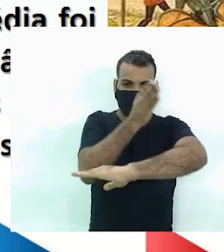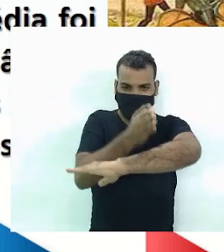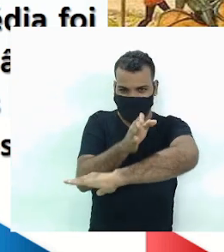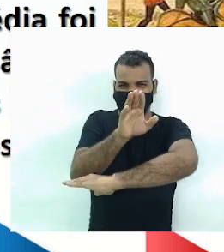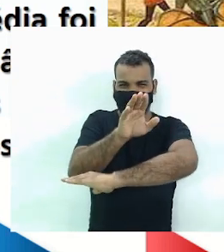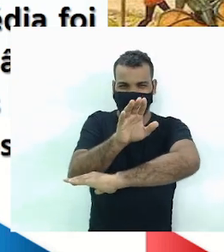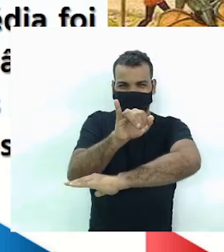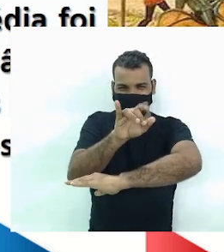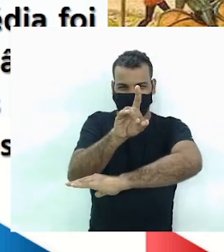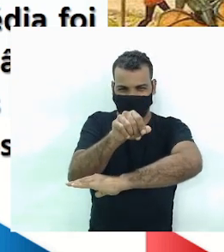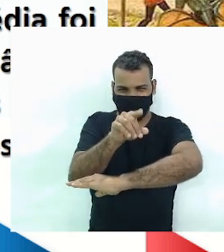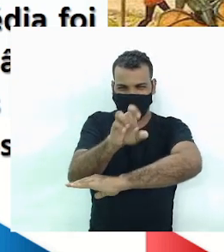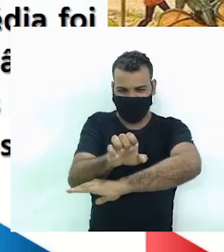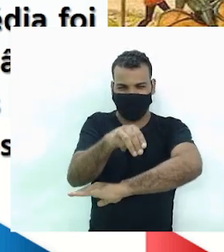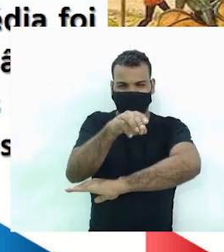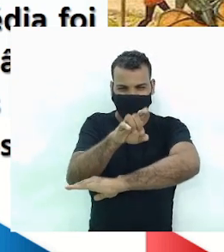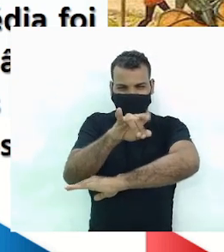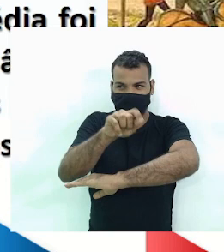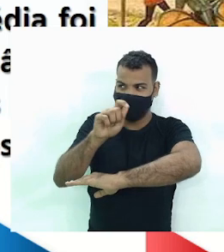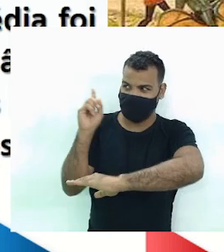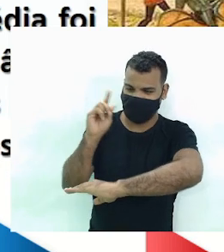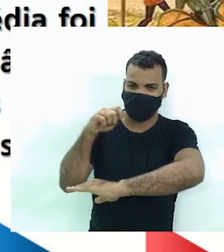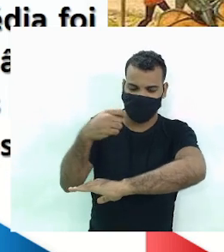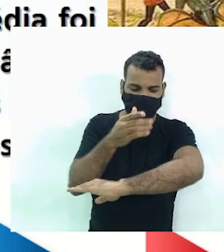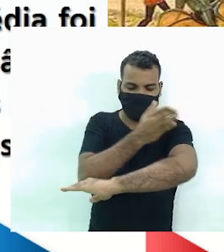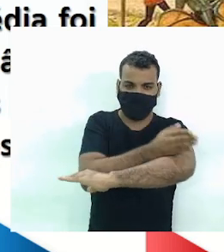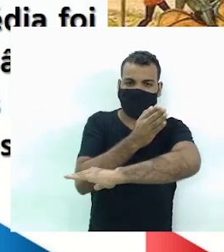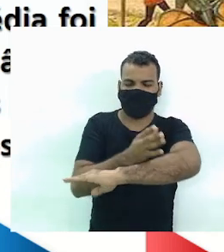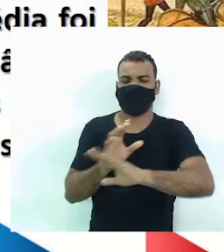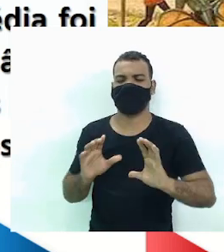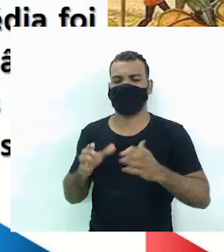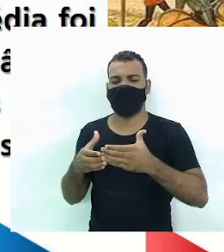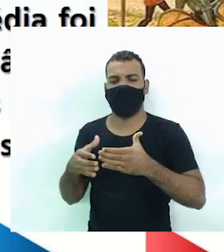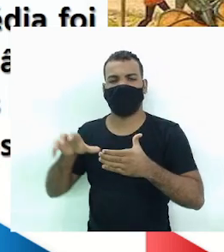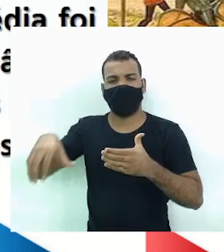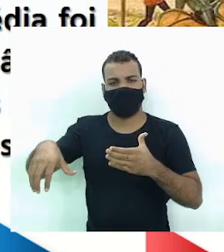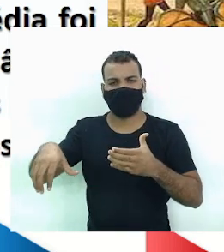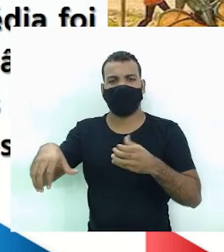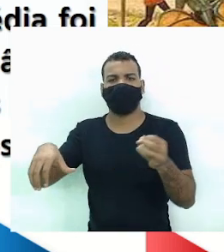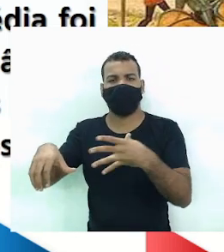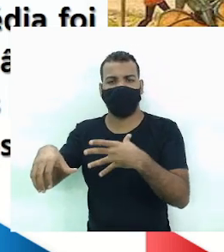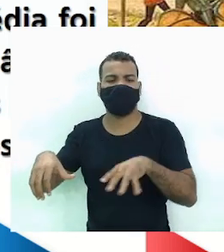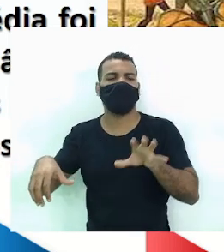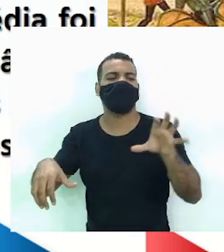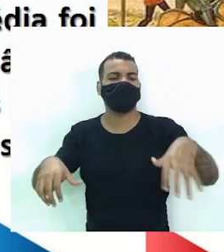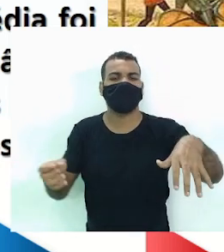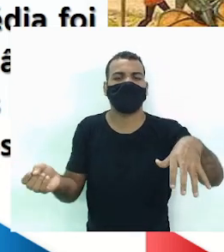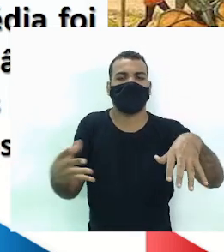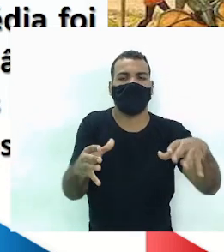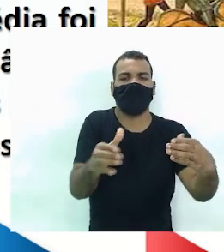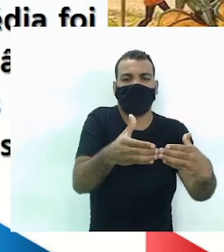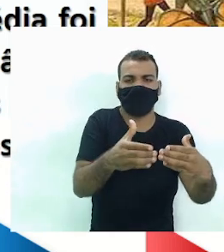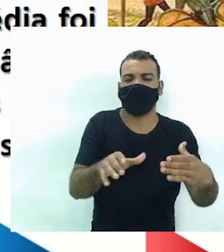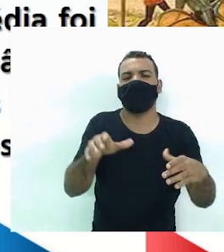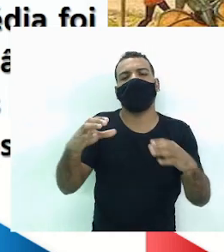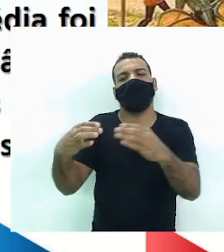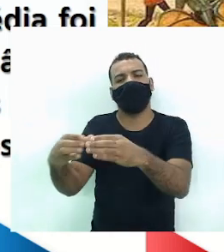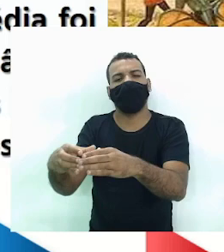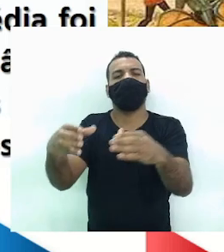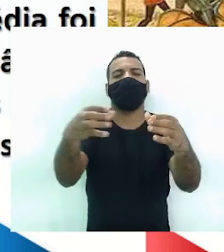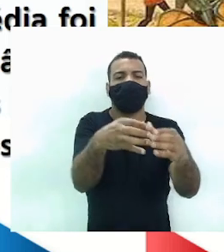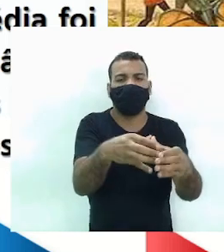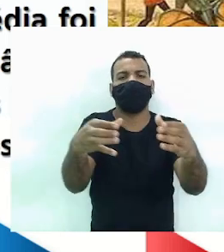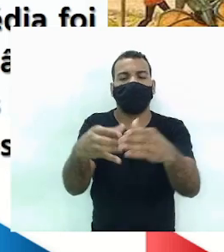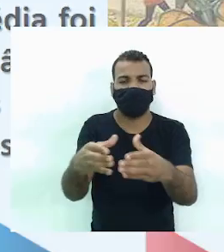de forma gradual e novos povos e tribos vão se estabelecendo nas regiões que conhecemos